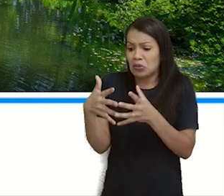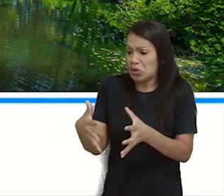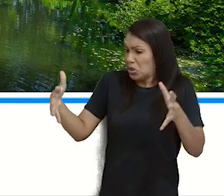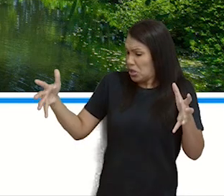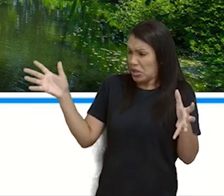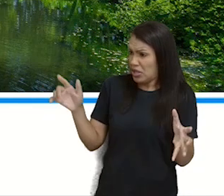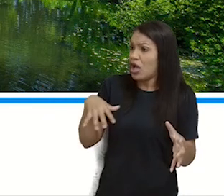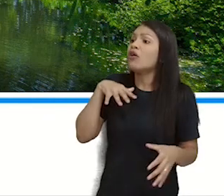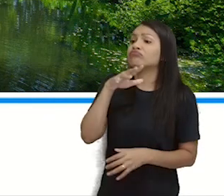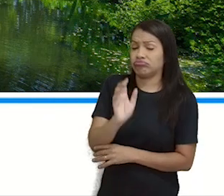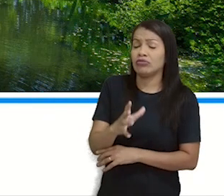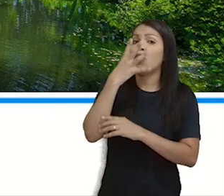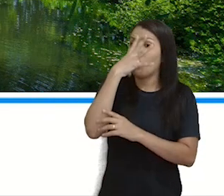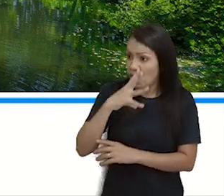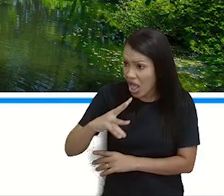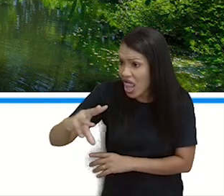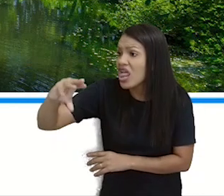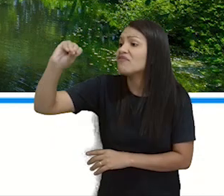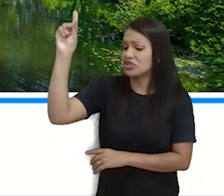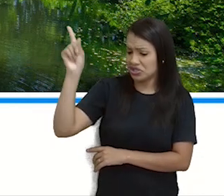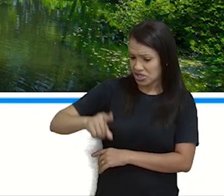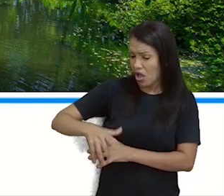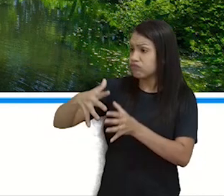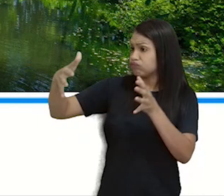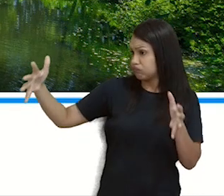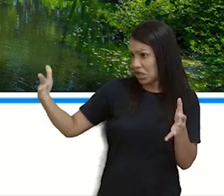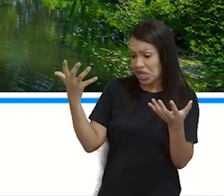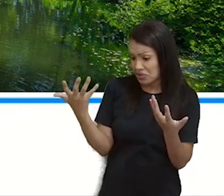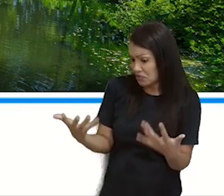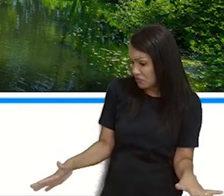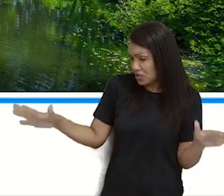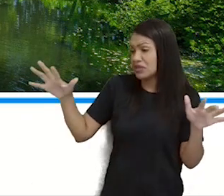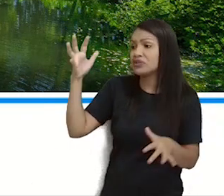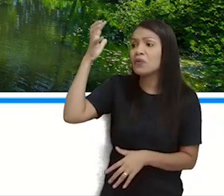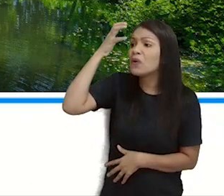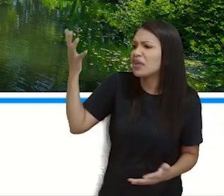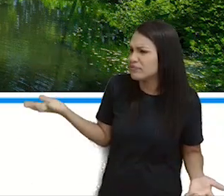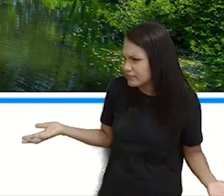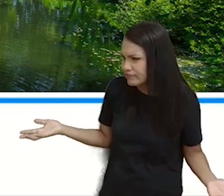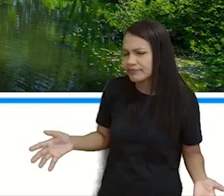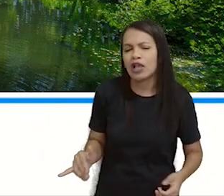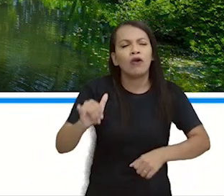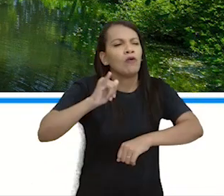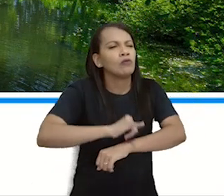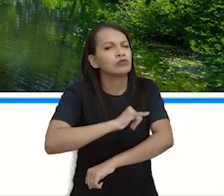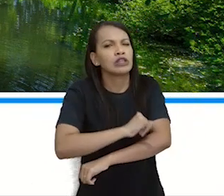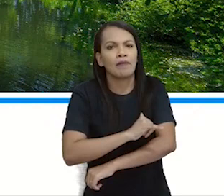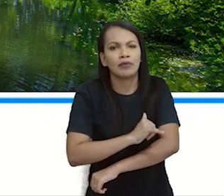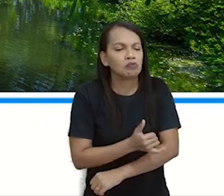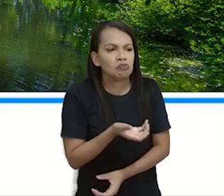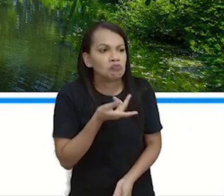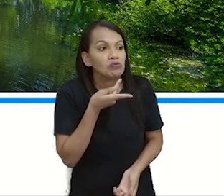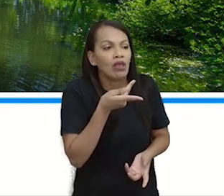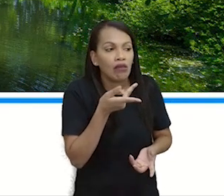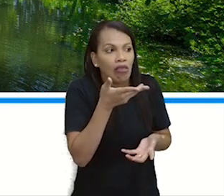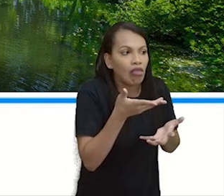O elefante é maior que ele e nem por isso o elefante quer ser o rei. O sapo ficou sem ter o que dizer,